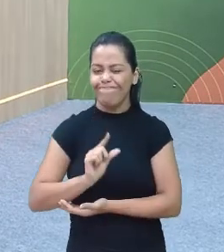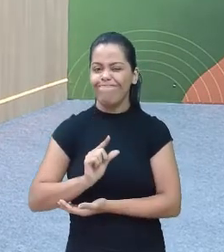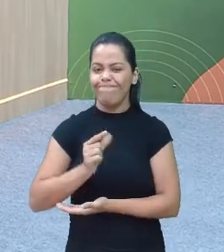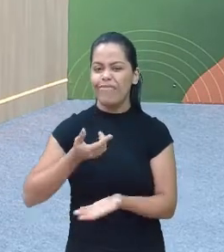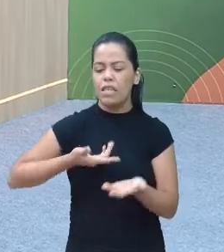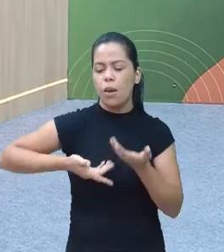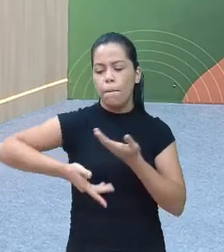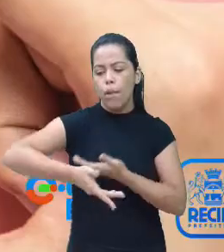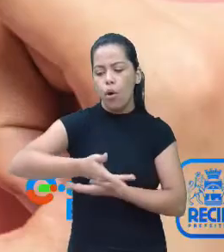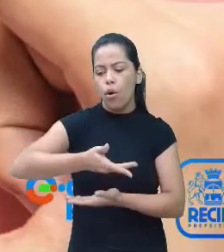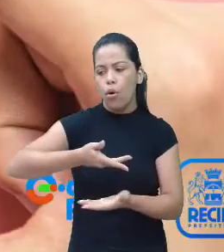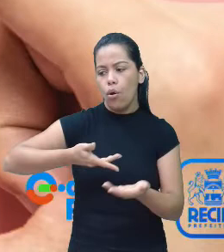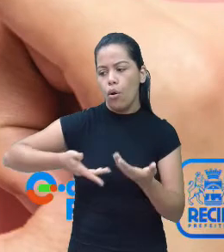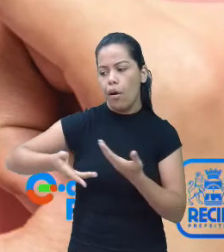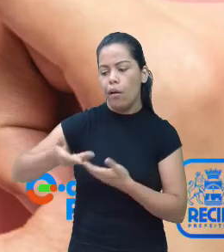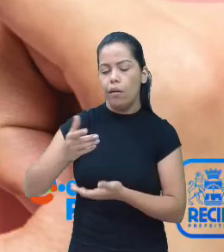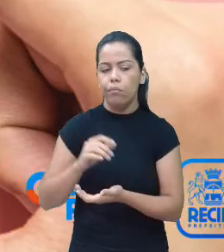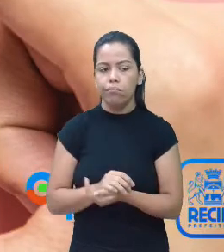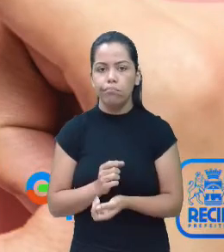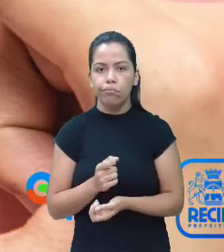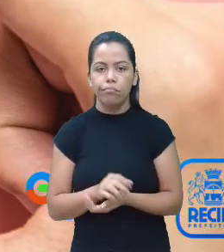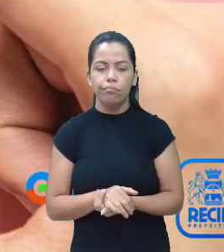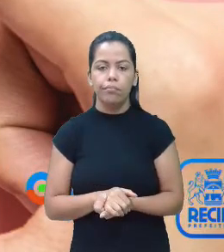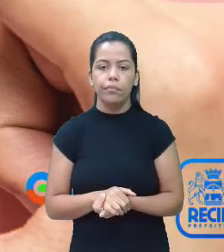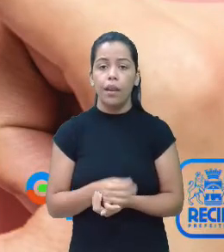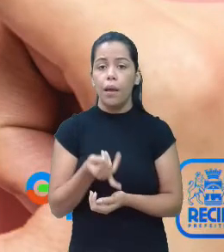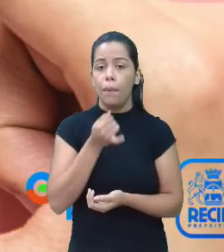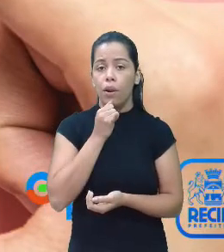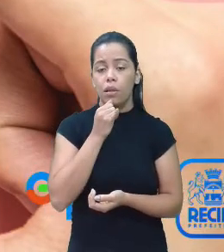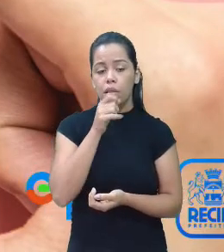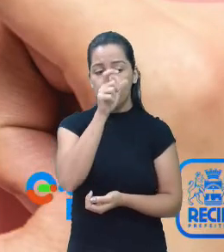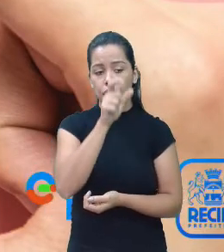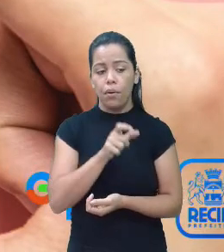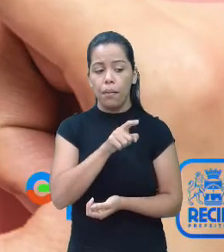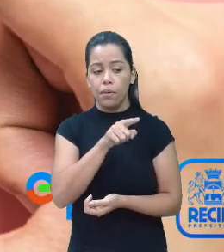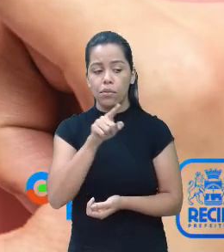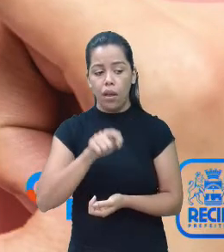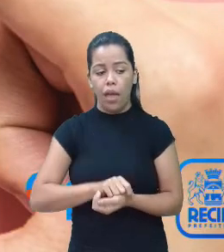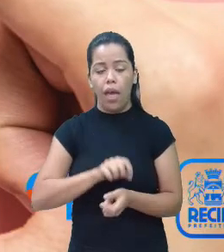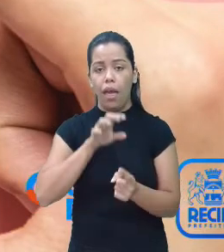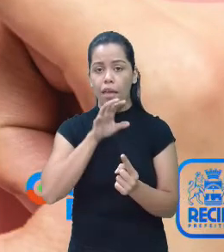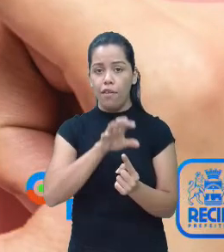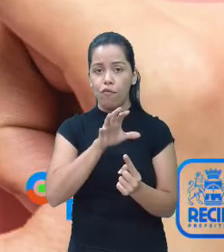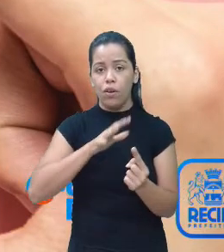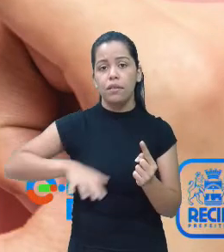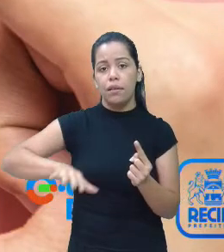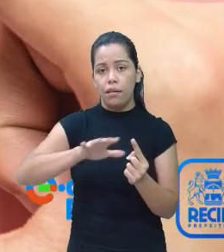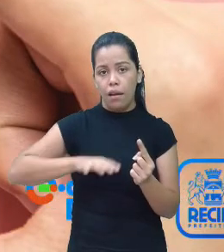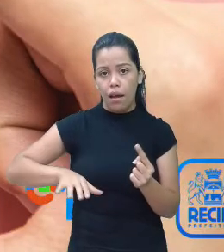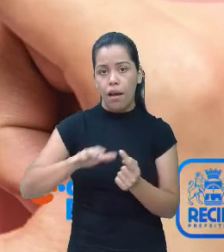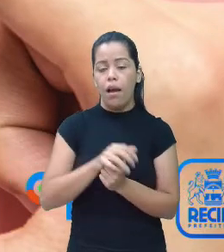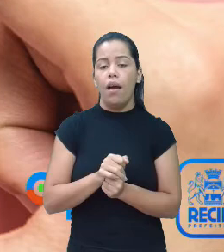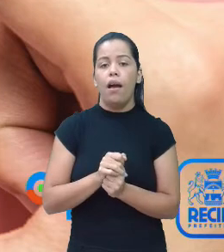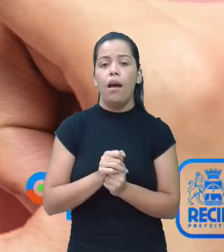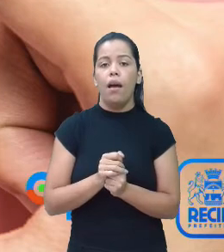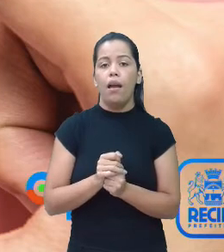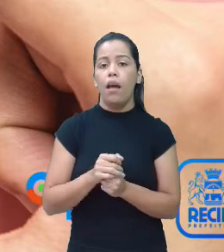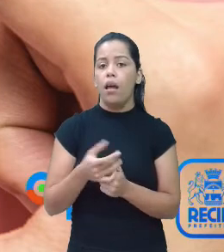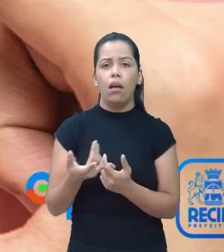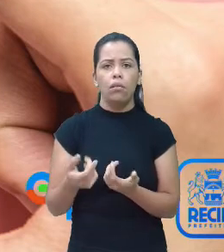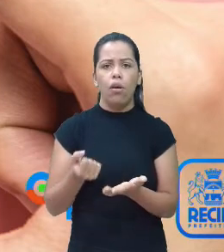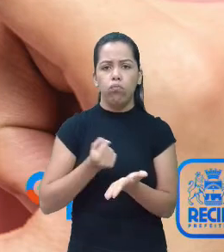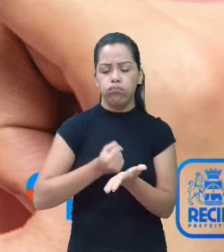pessoa que é influencer, por exemplo, ela não possui direitos trabalhistas, já que ela não assina a carteira de